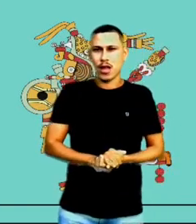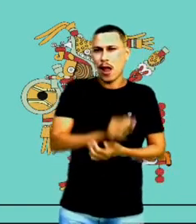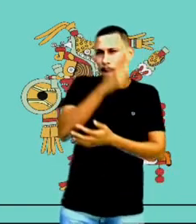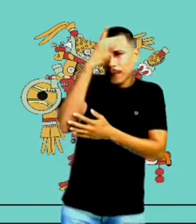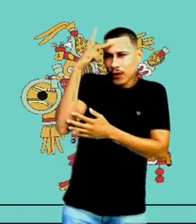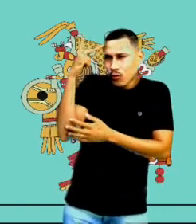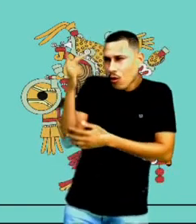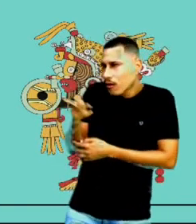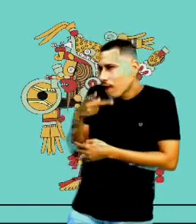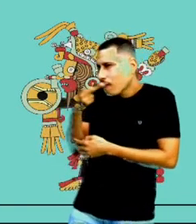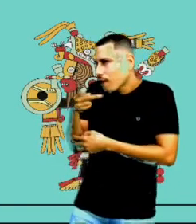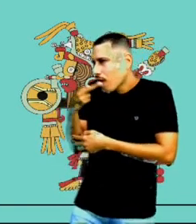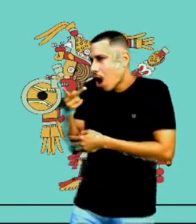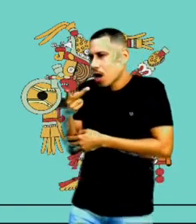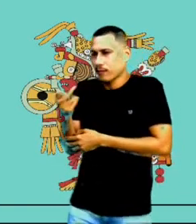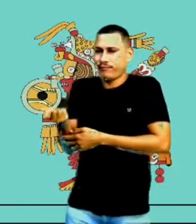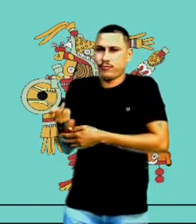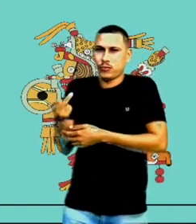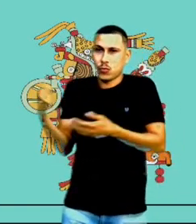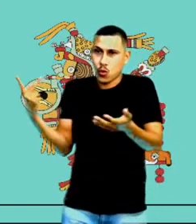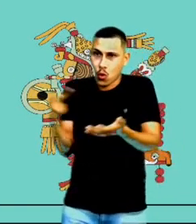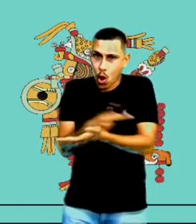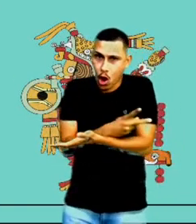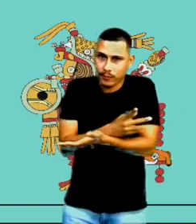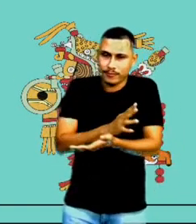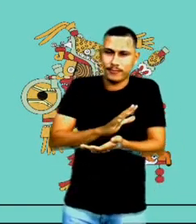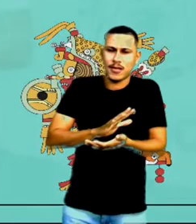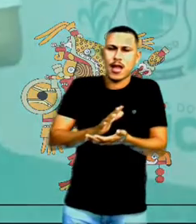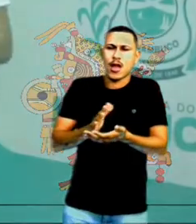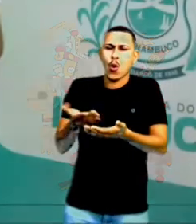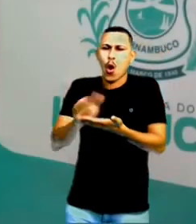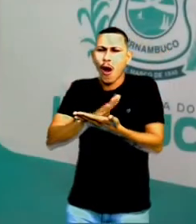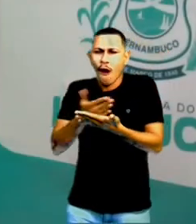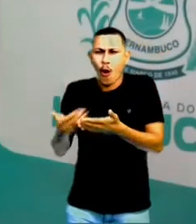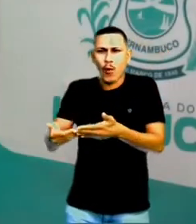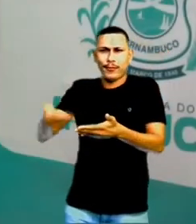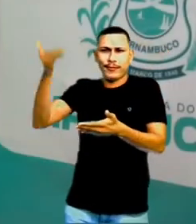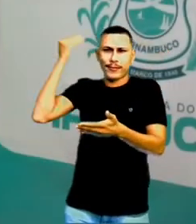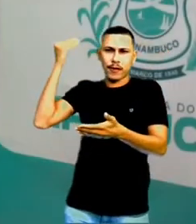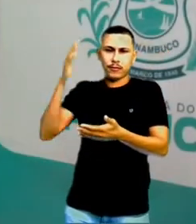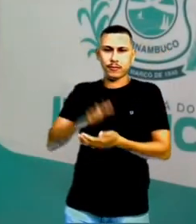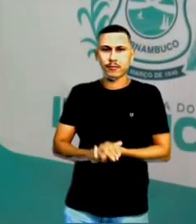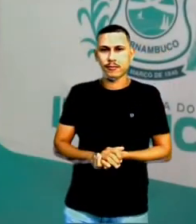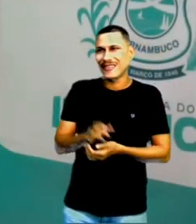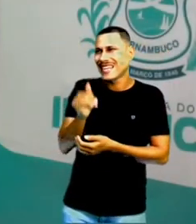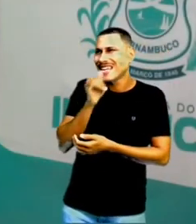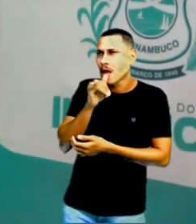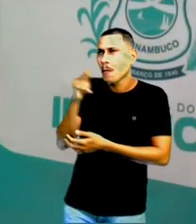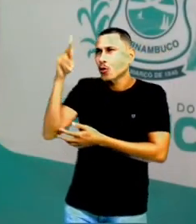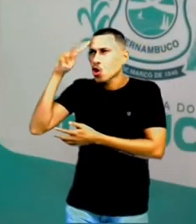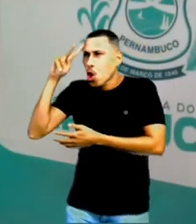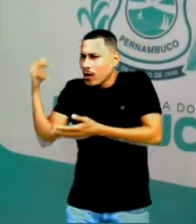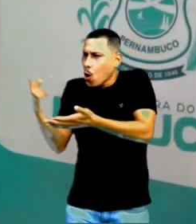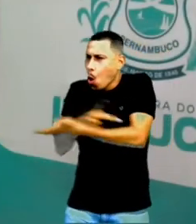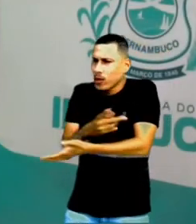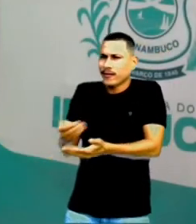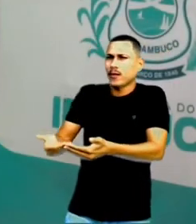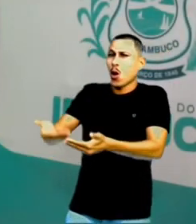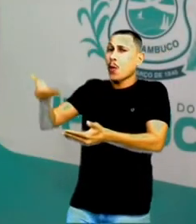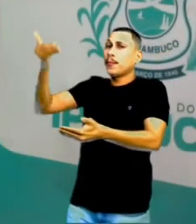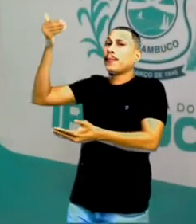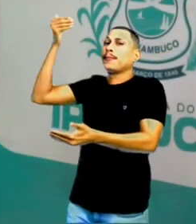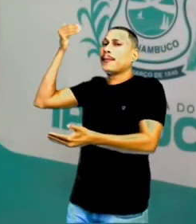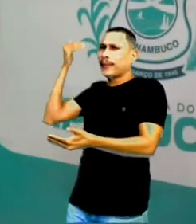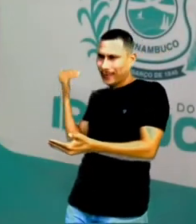determinado acontecimento passado. Então, aquelas histórias de